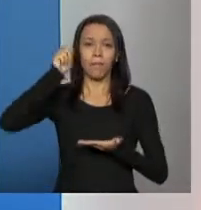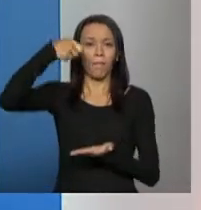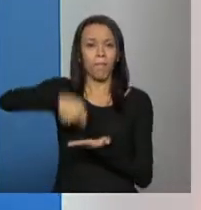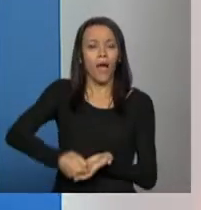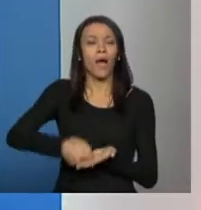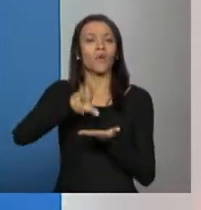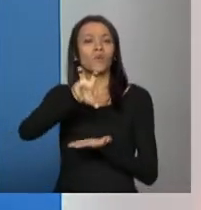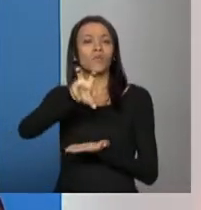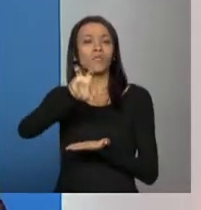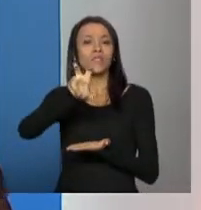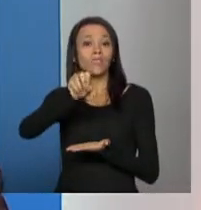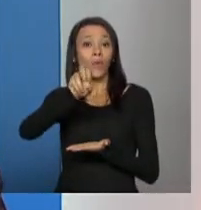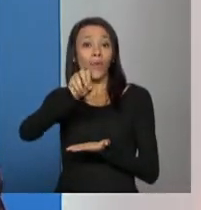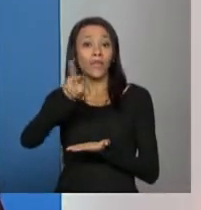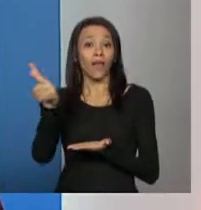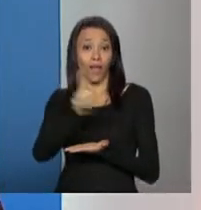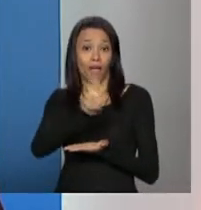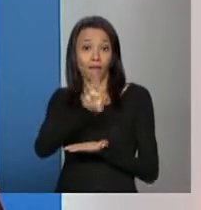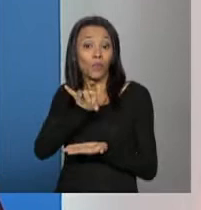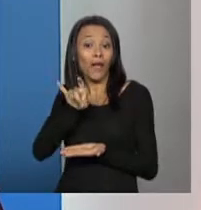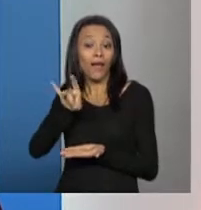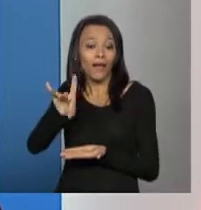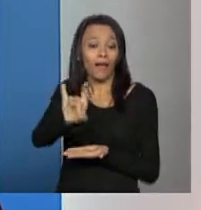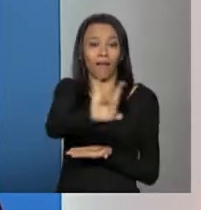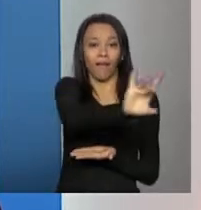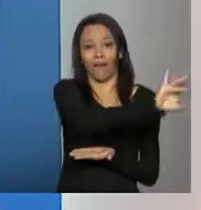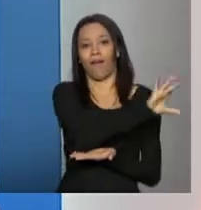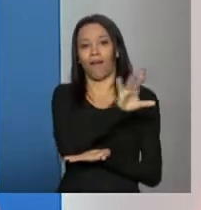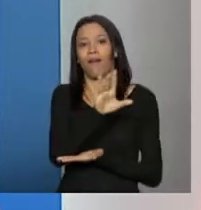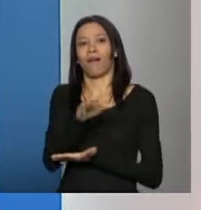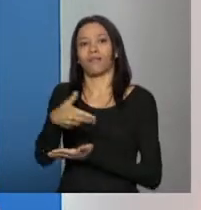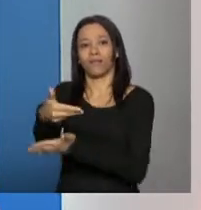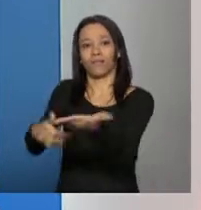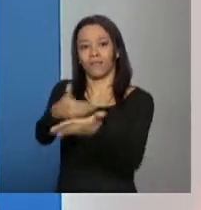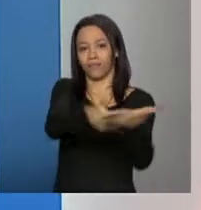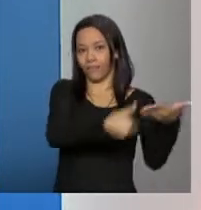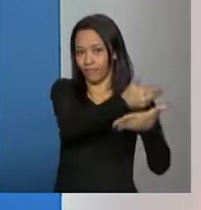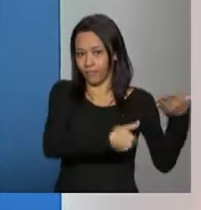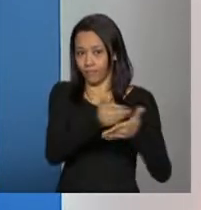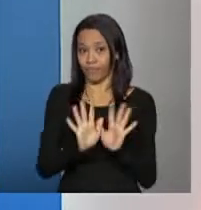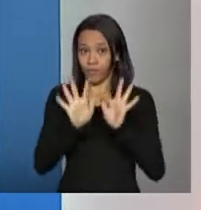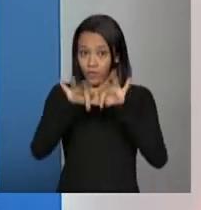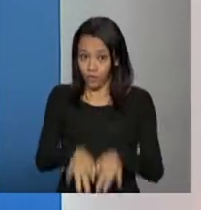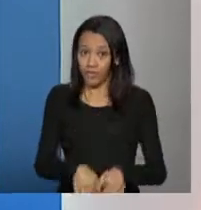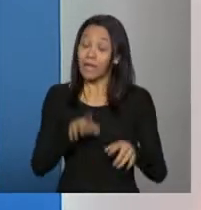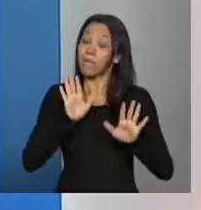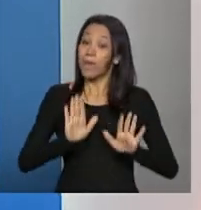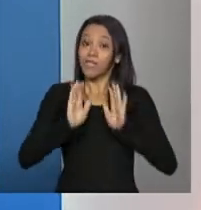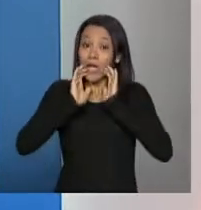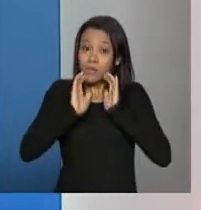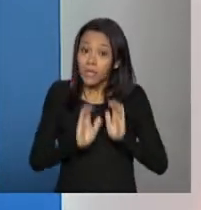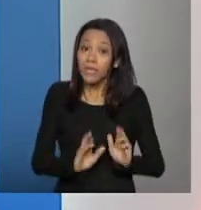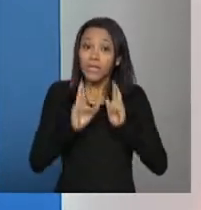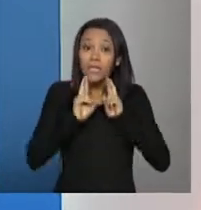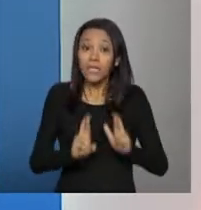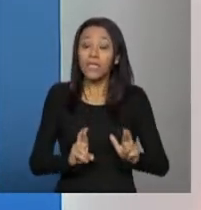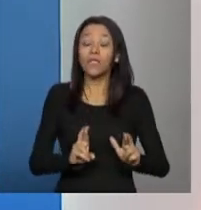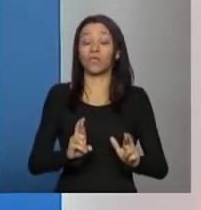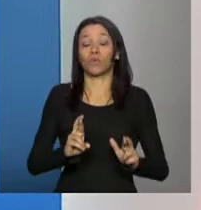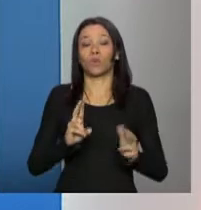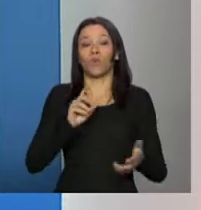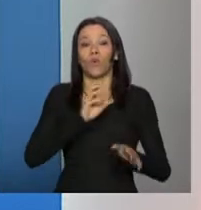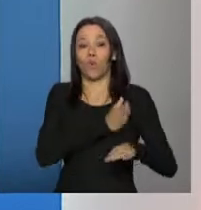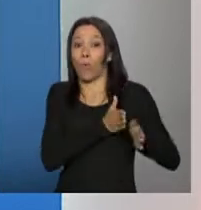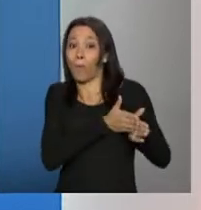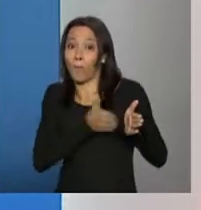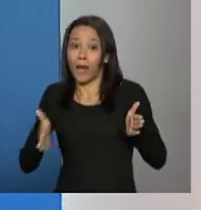de R$,00 por cada cadastro finalizado e concluído, dentro desse prazo de 31 de julho. O gestor